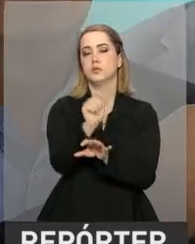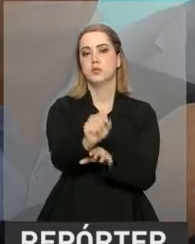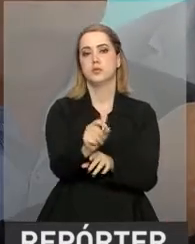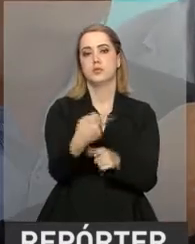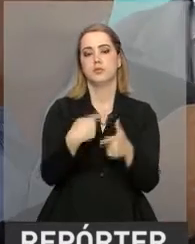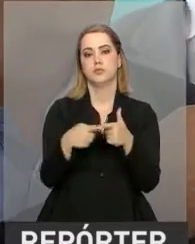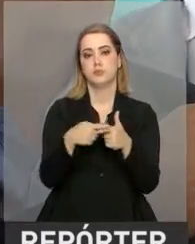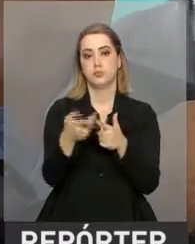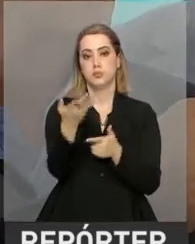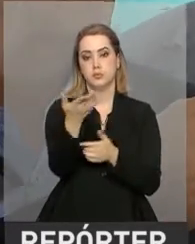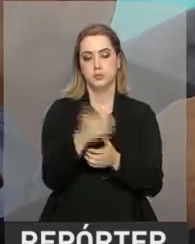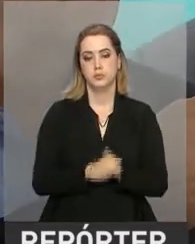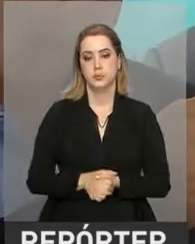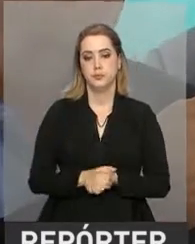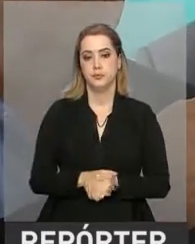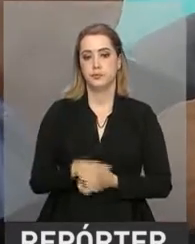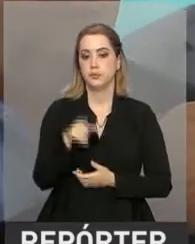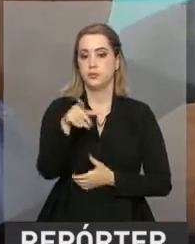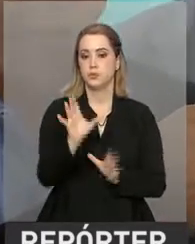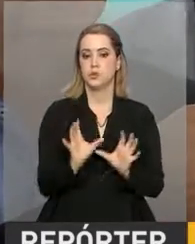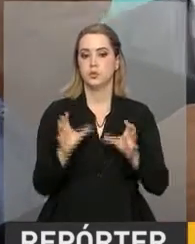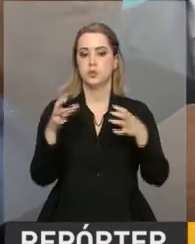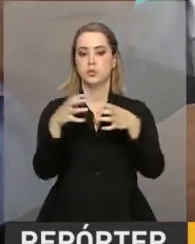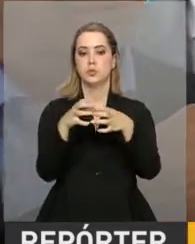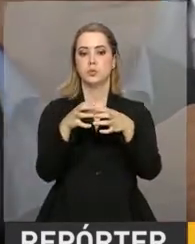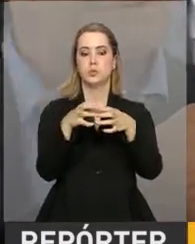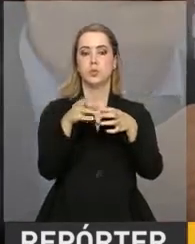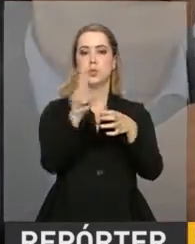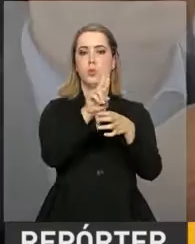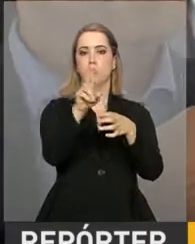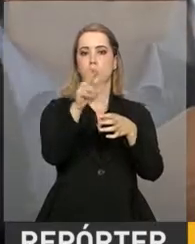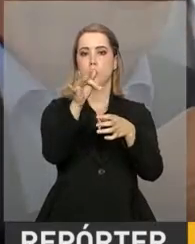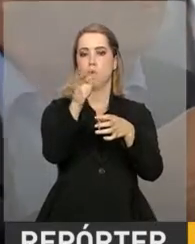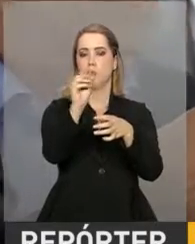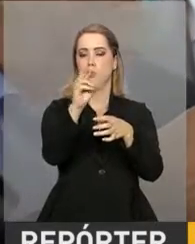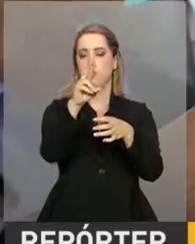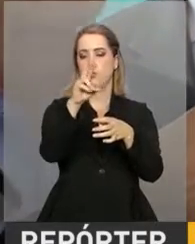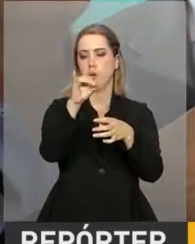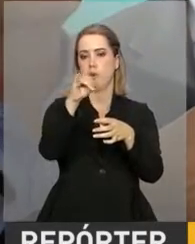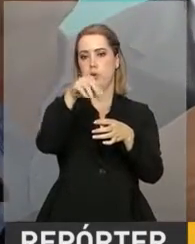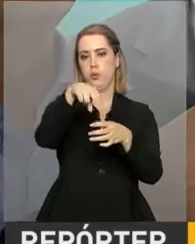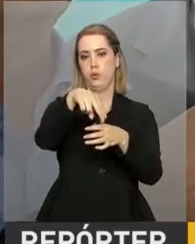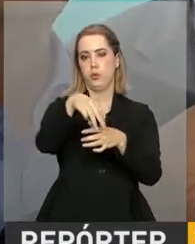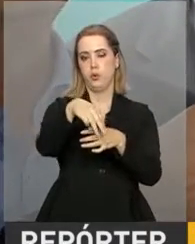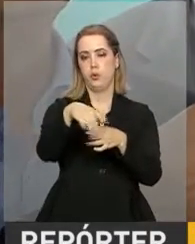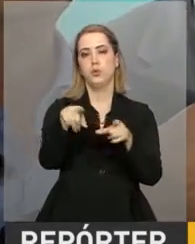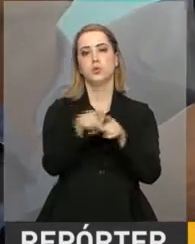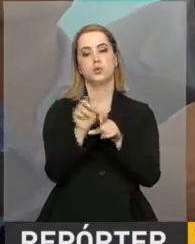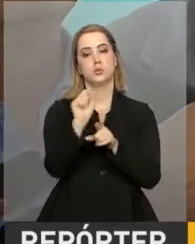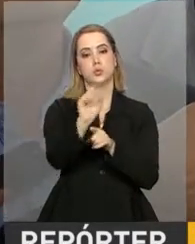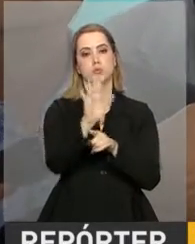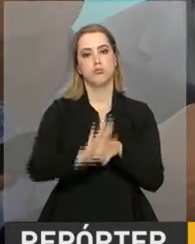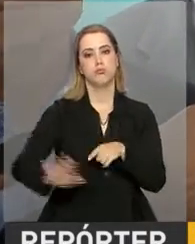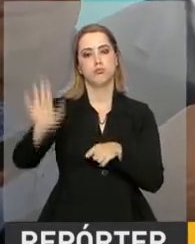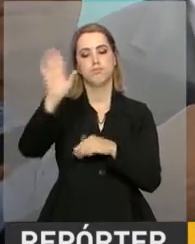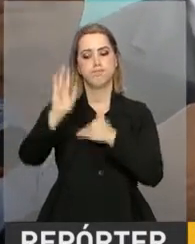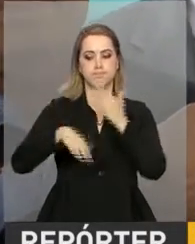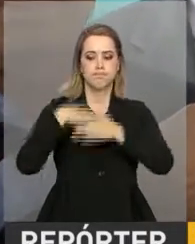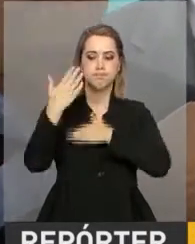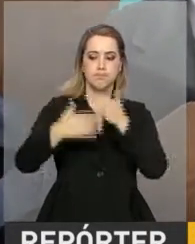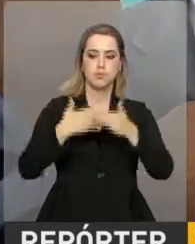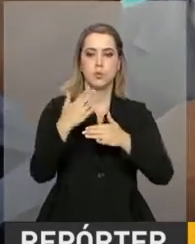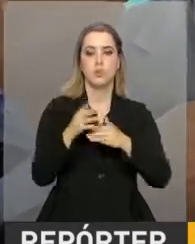produtivo. Esse Fórum Nacional do Desenvolvimento Produtivo, como ele vai chamar, ele visa essa